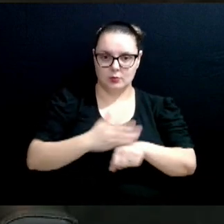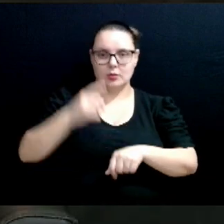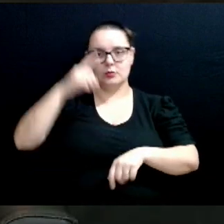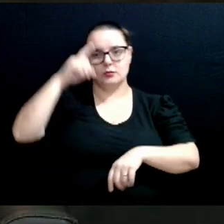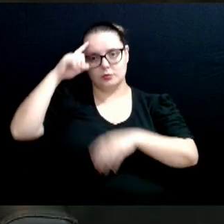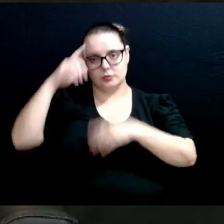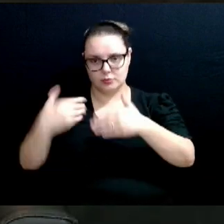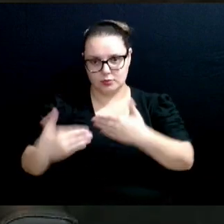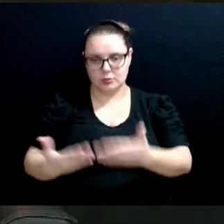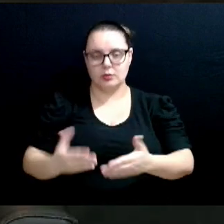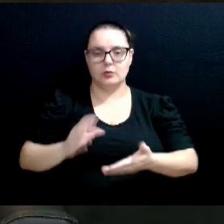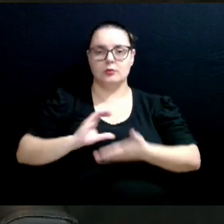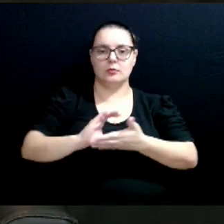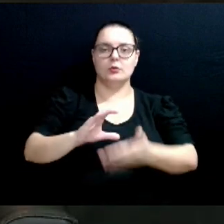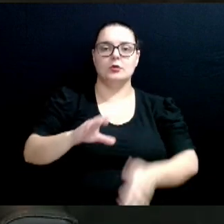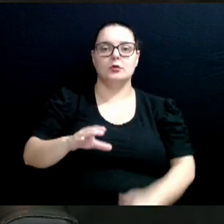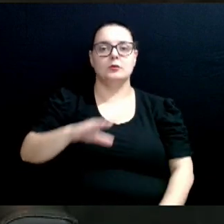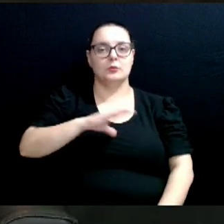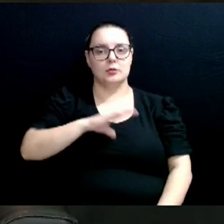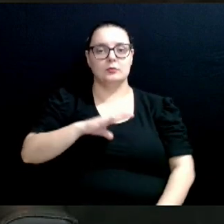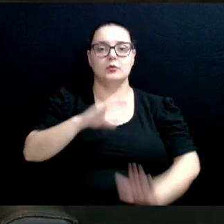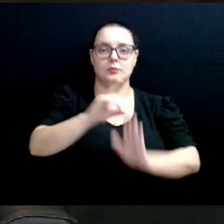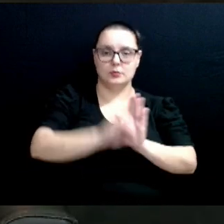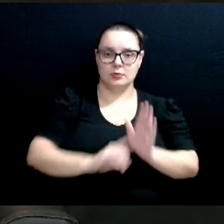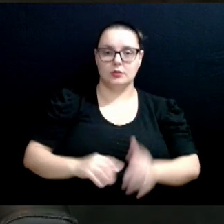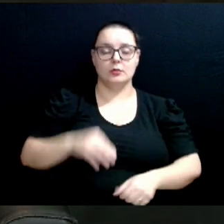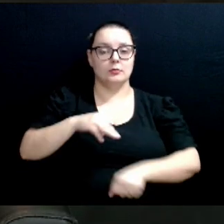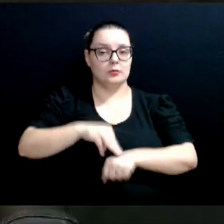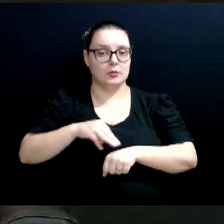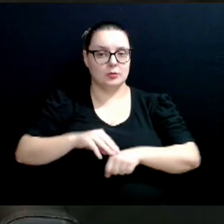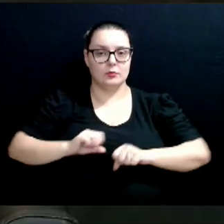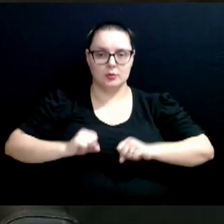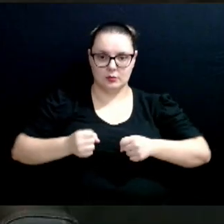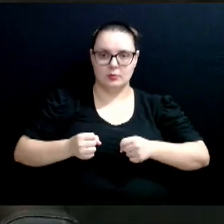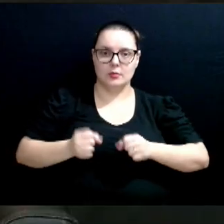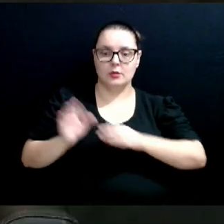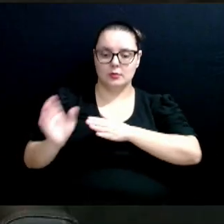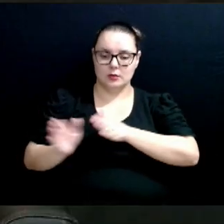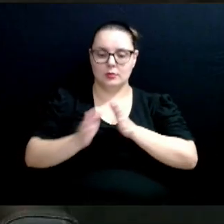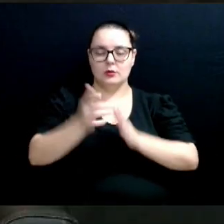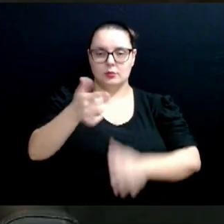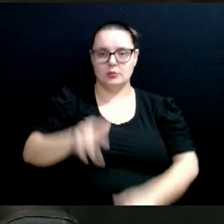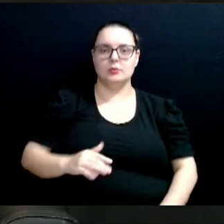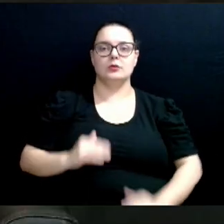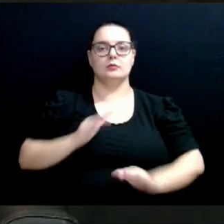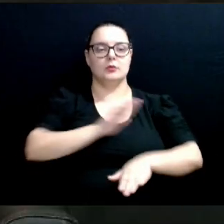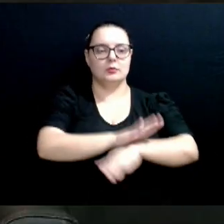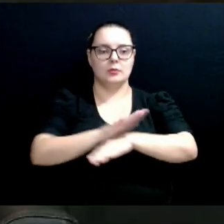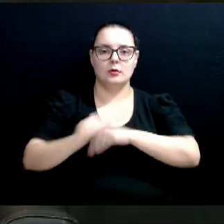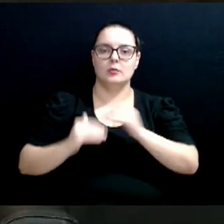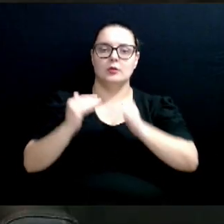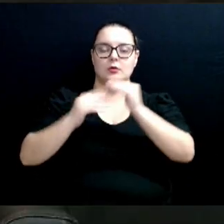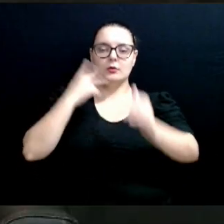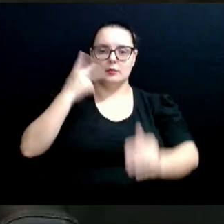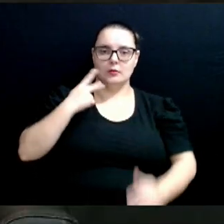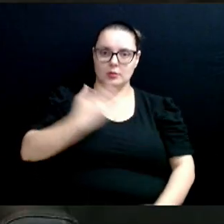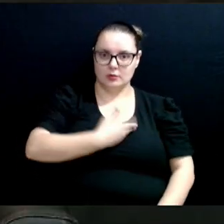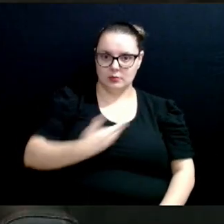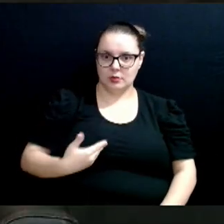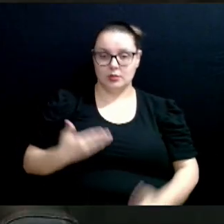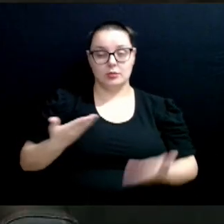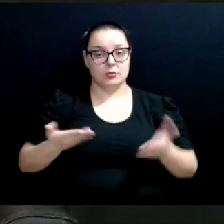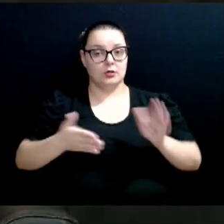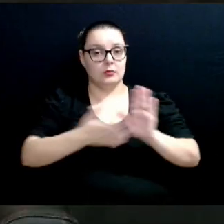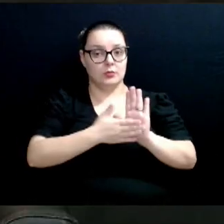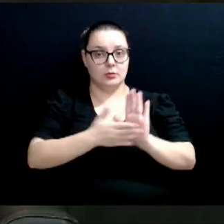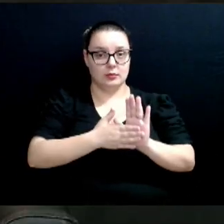municipais de direitos, permitindo que integrantes dedicados sigam colaborando na formulação de políticas públicas. Já a proposta do vereador